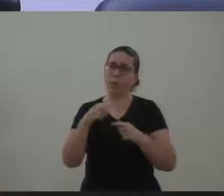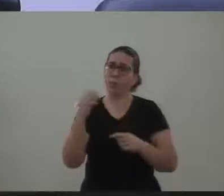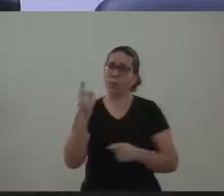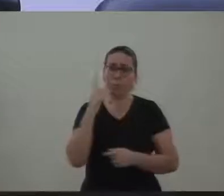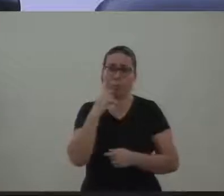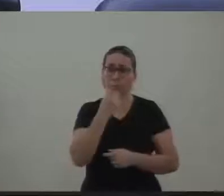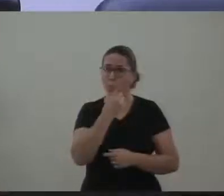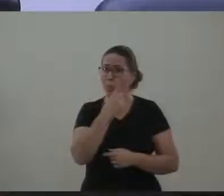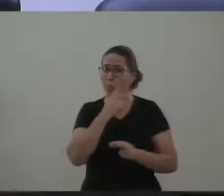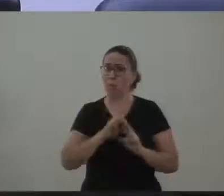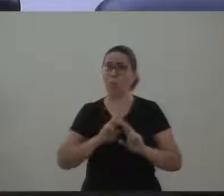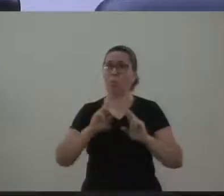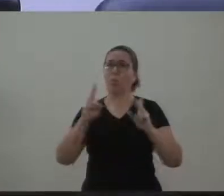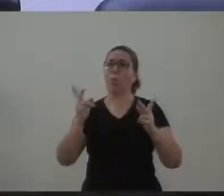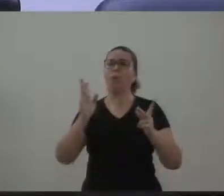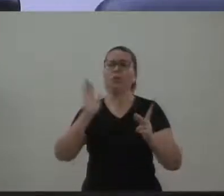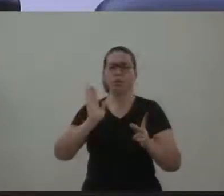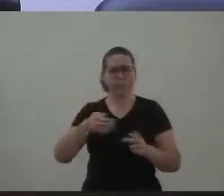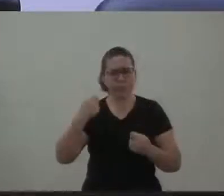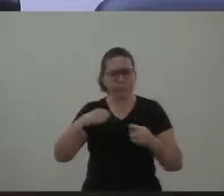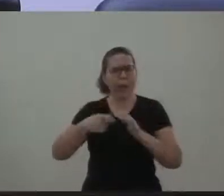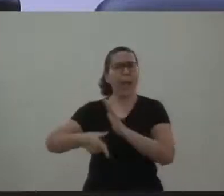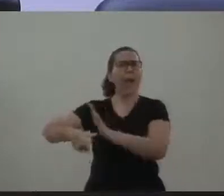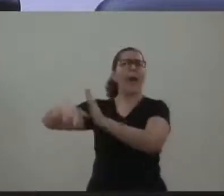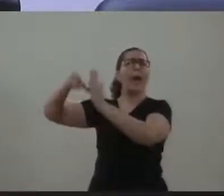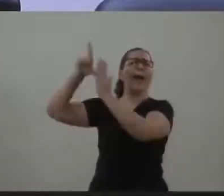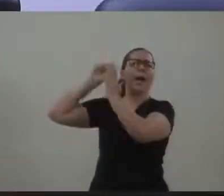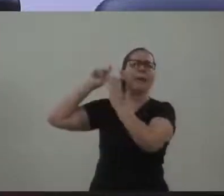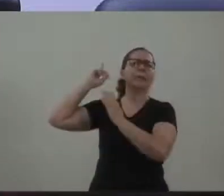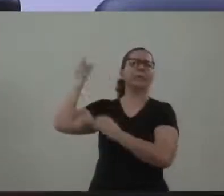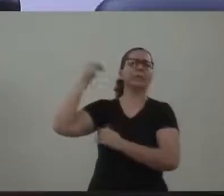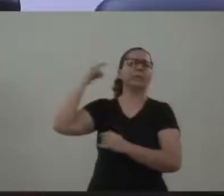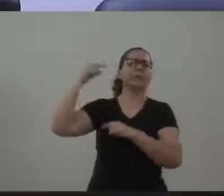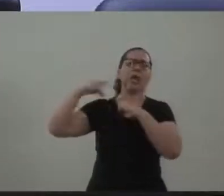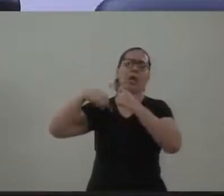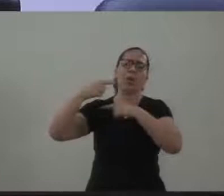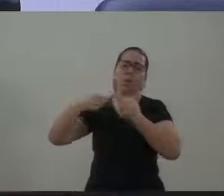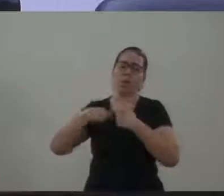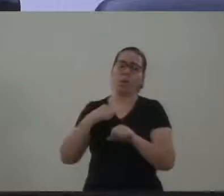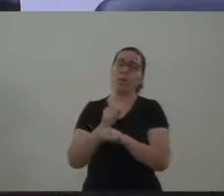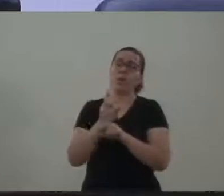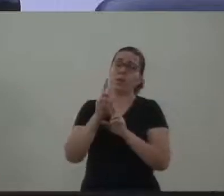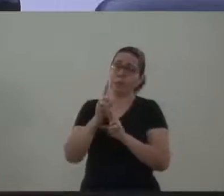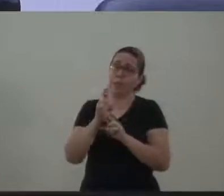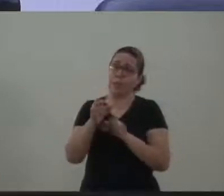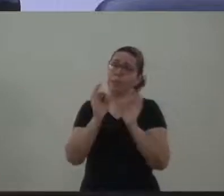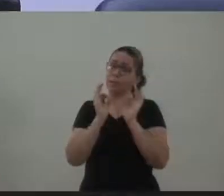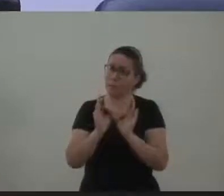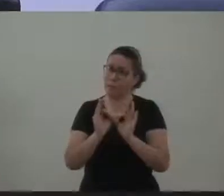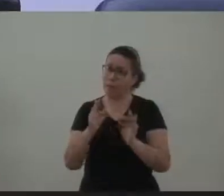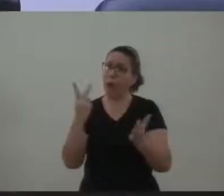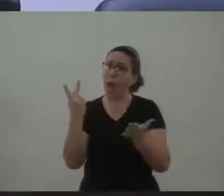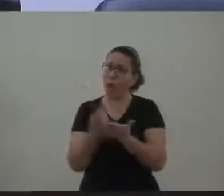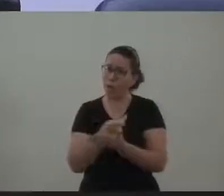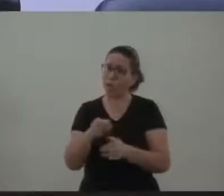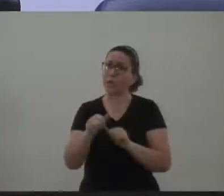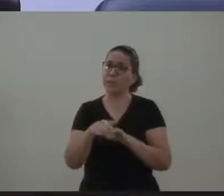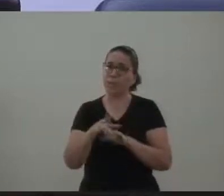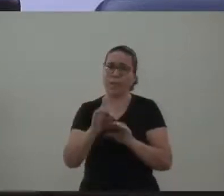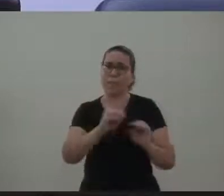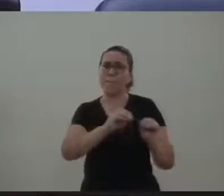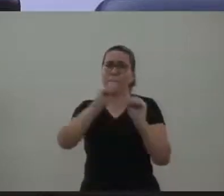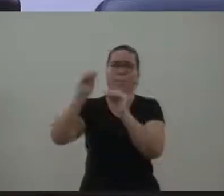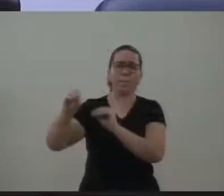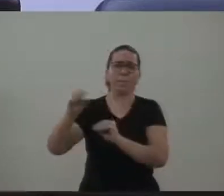inédito em Vinhedo que já deveria ter acontecido há muito tempo. Então a gente espera que de fato isso possa acontecer, que não em